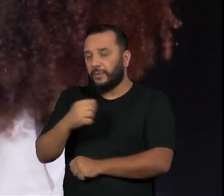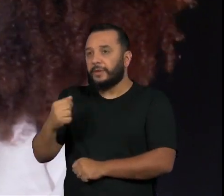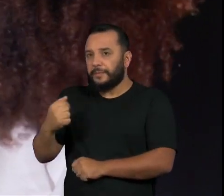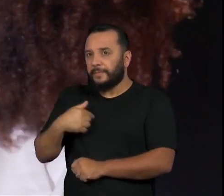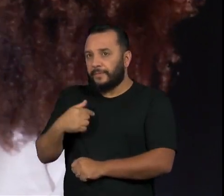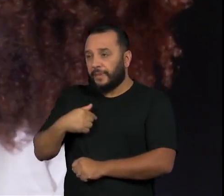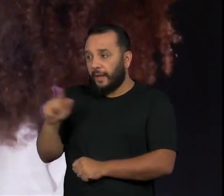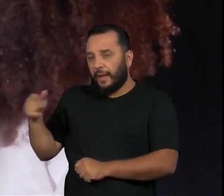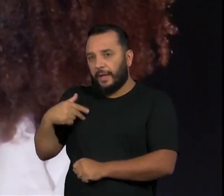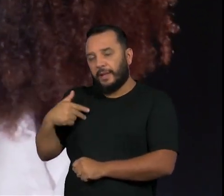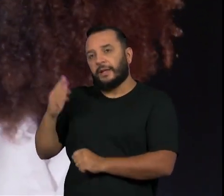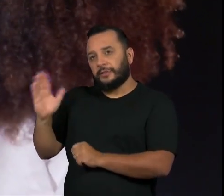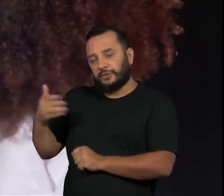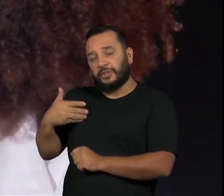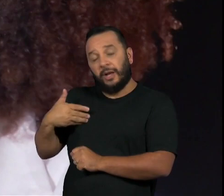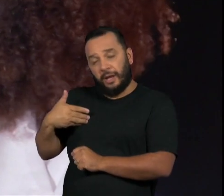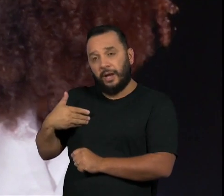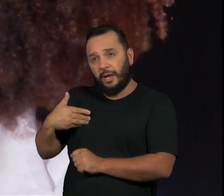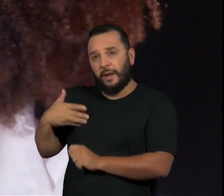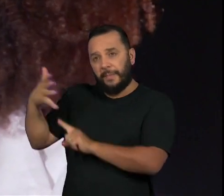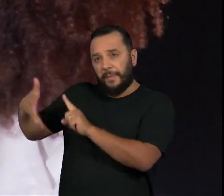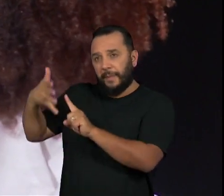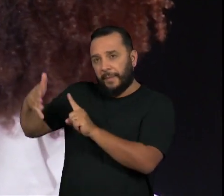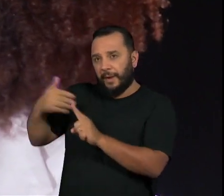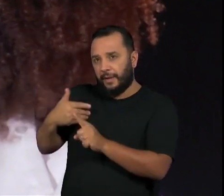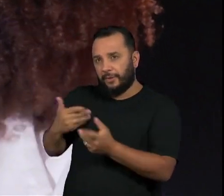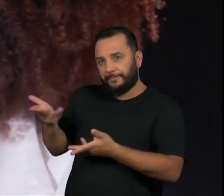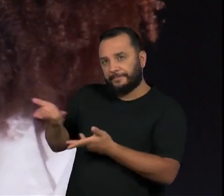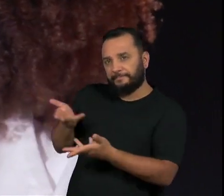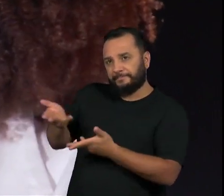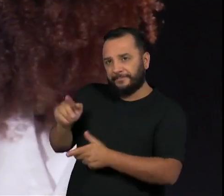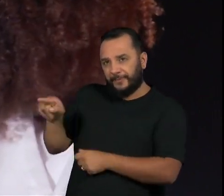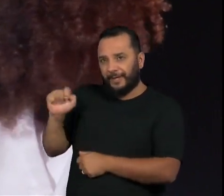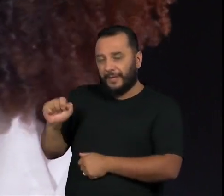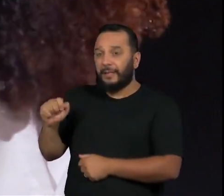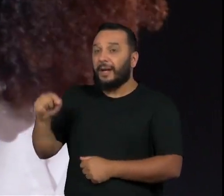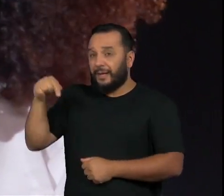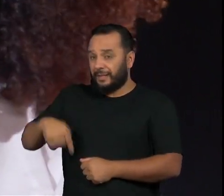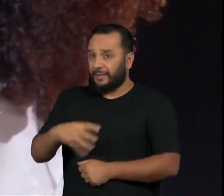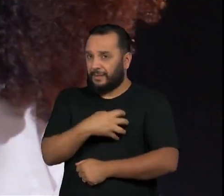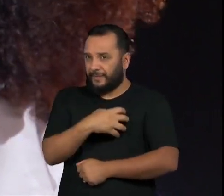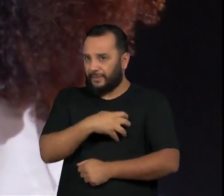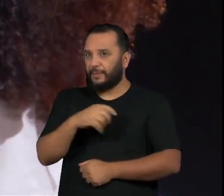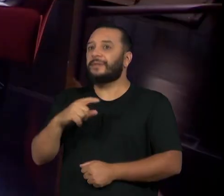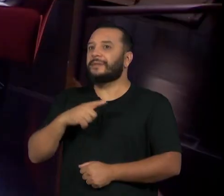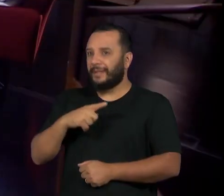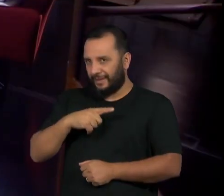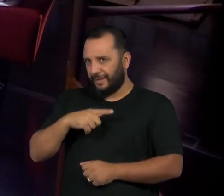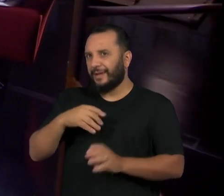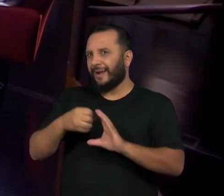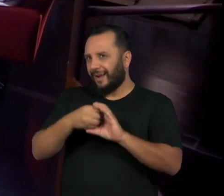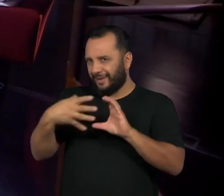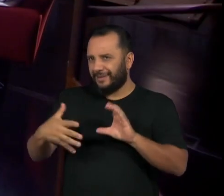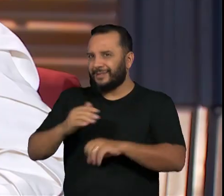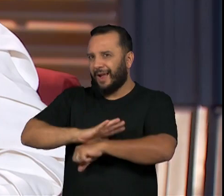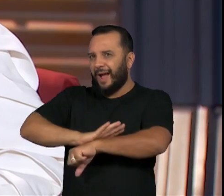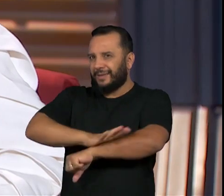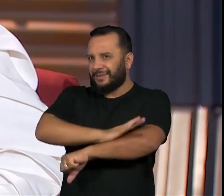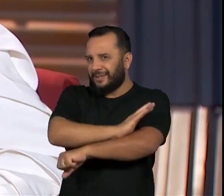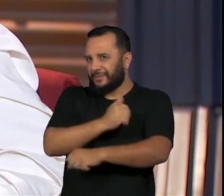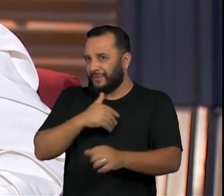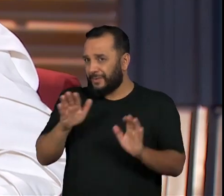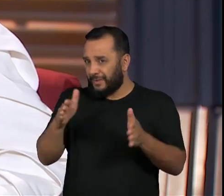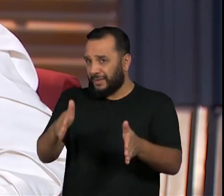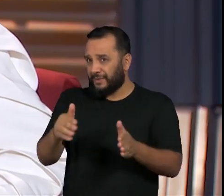Grada, a gente está em Salvador, uma cidade que tem uma característica de racismo muito específica e que pode vir em